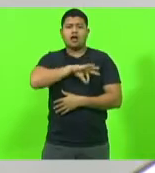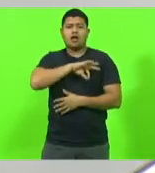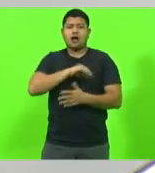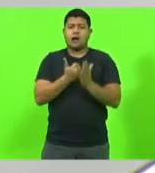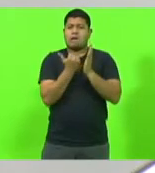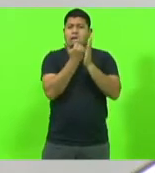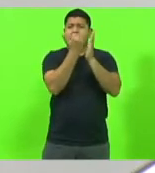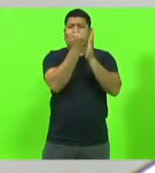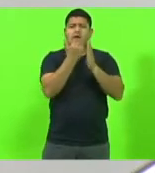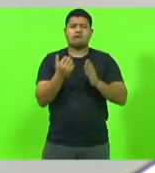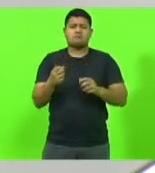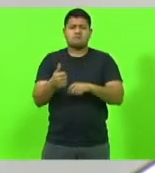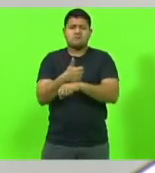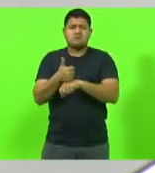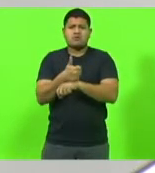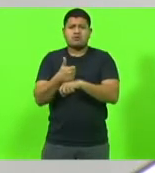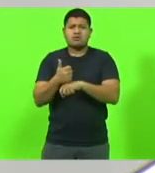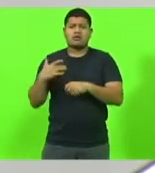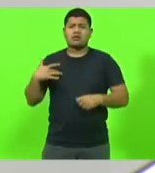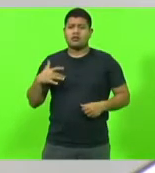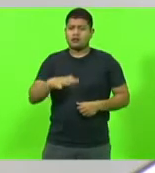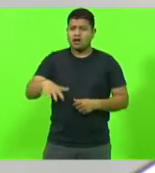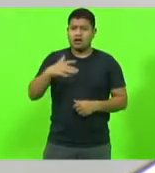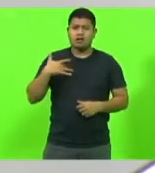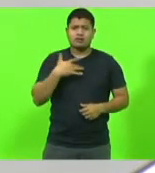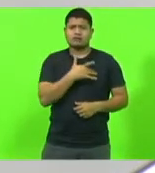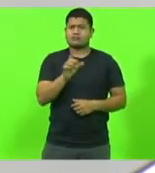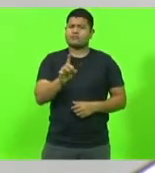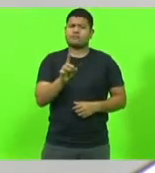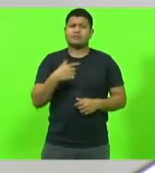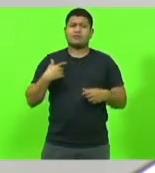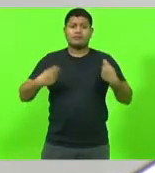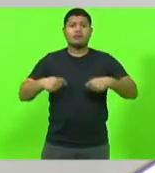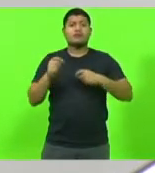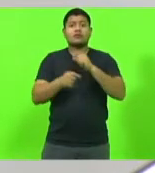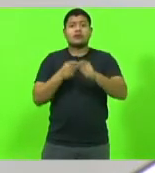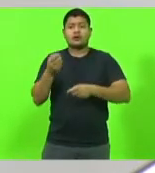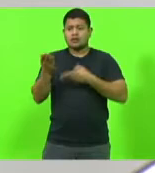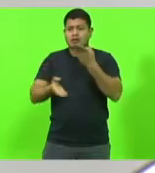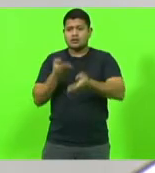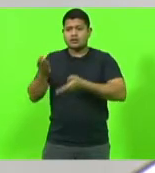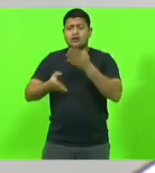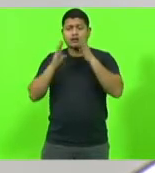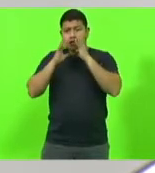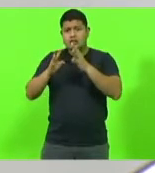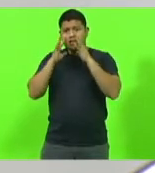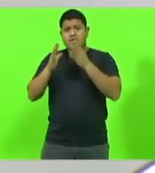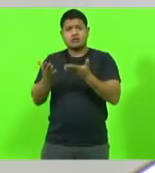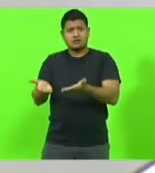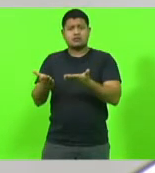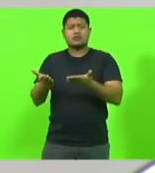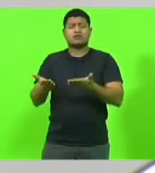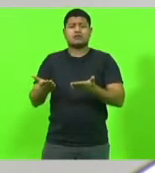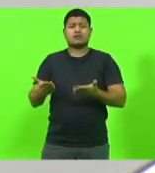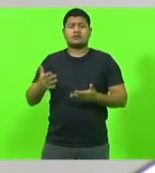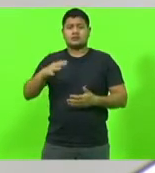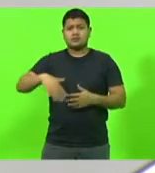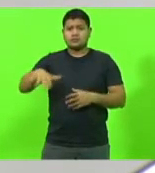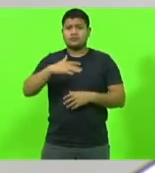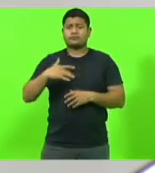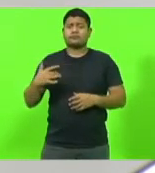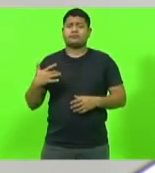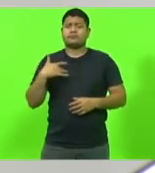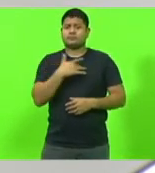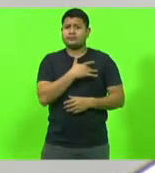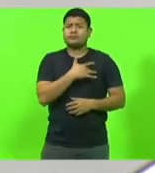Nós precisamos oferecer programas de atenção à saúde. Mais um minuto, deputado. Obrigada. Nós